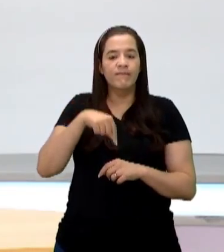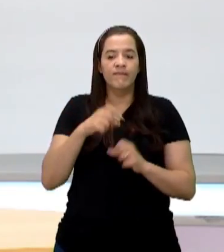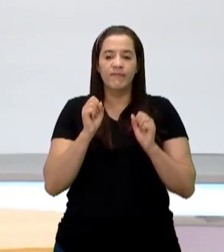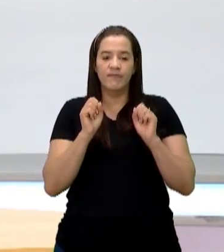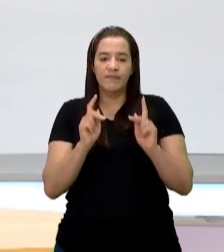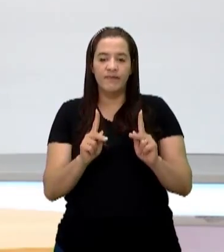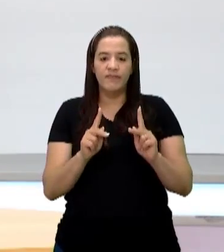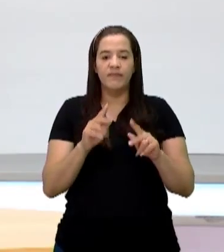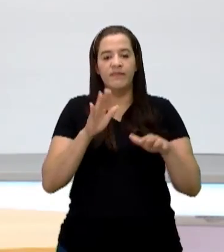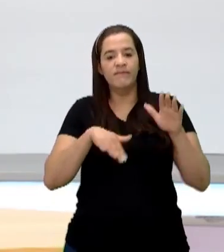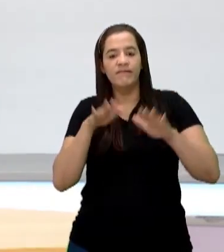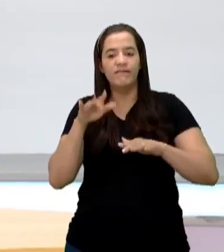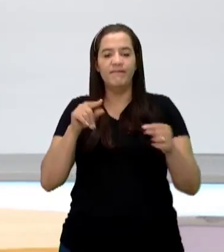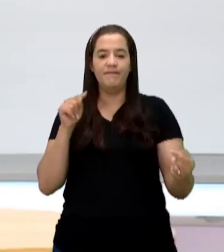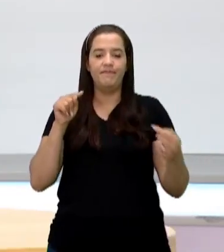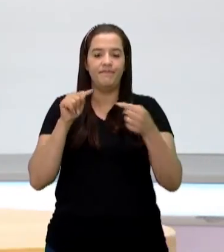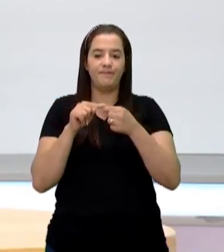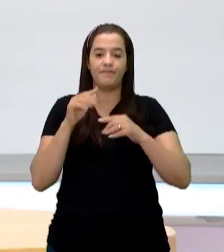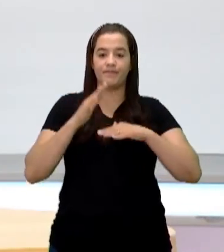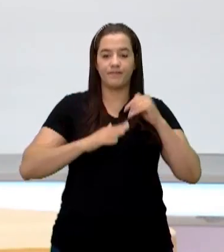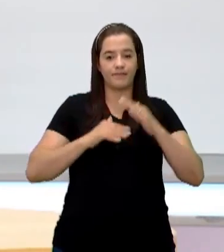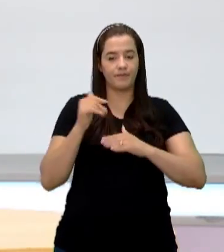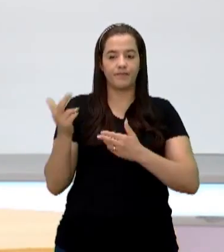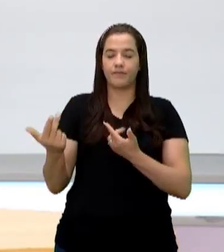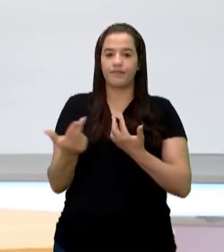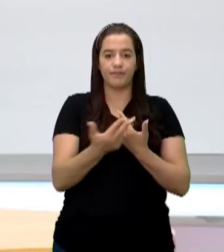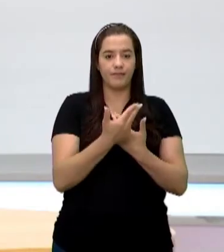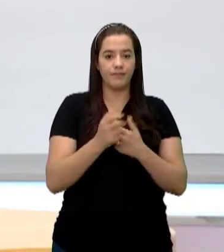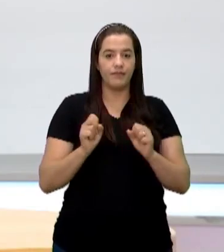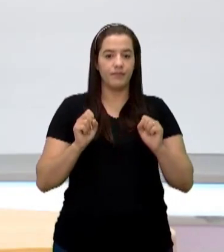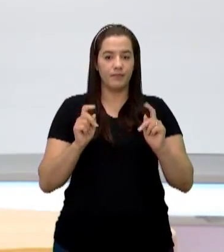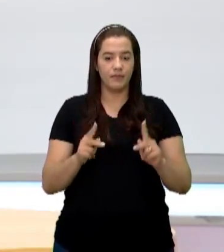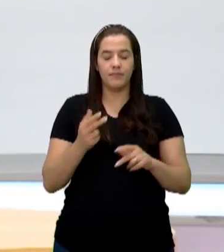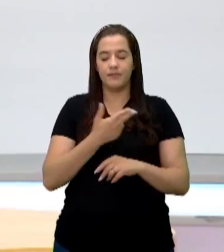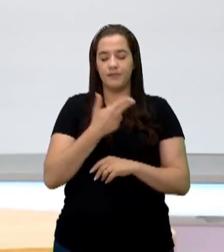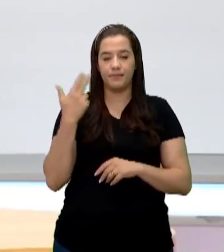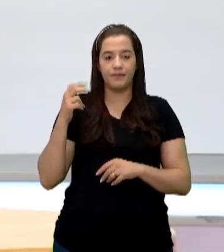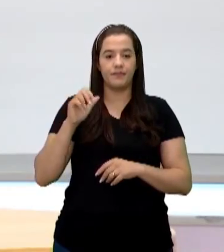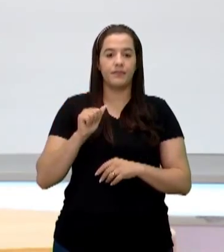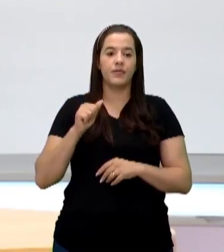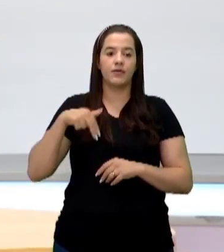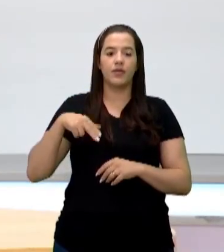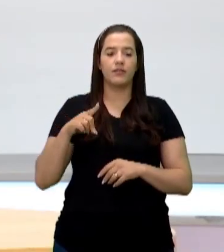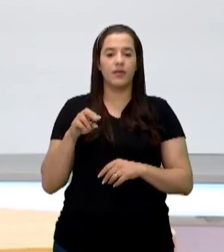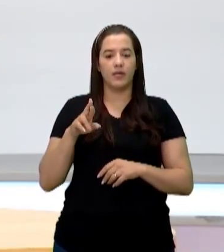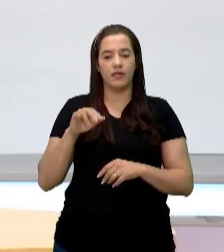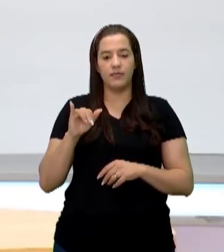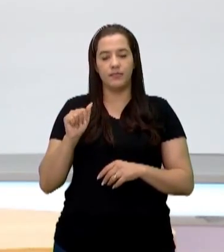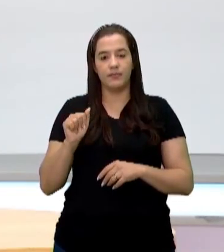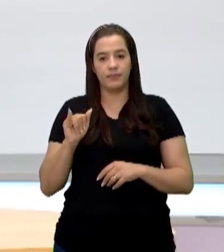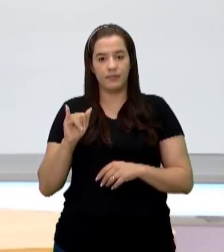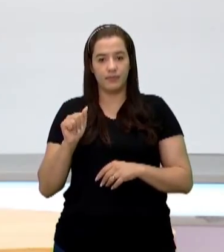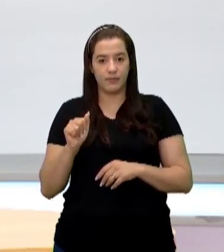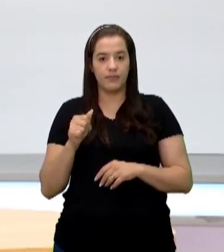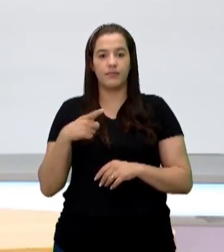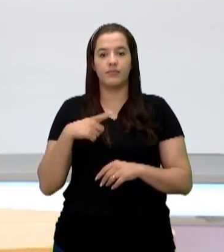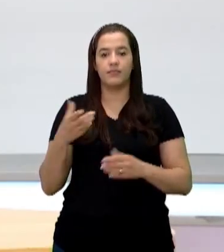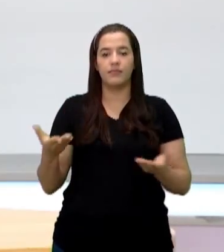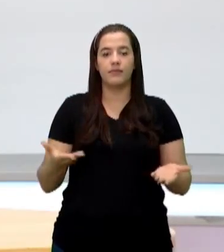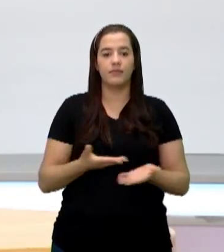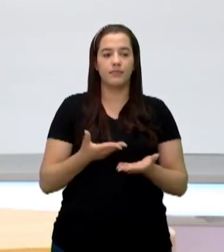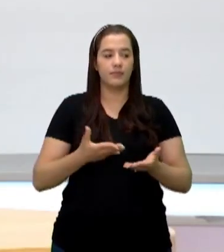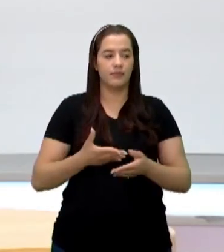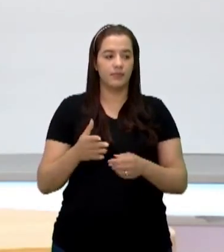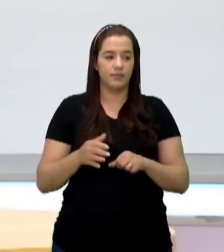Pode ser que não bata, mas as habilidades são as mesmas, certo? Eu sou a professora Andréia Paulon e vou fazer a